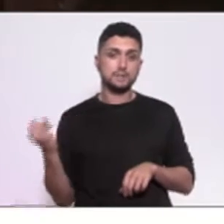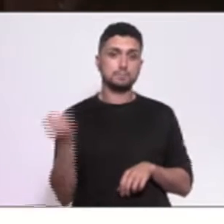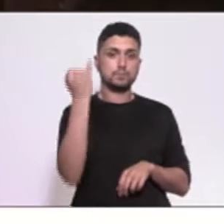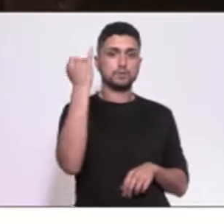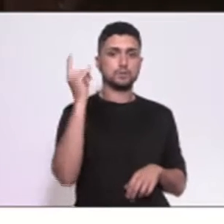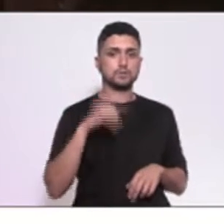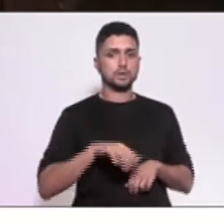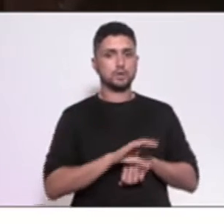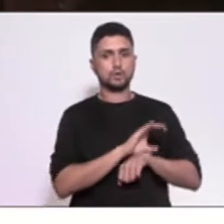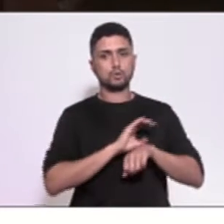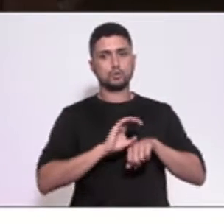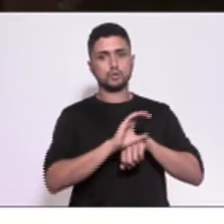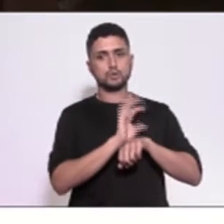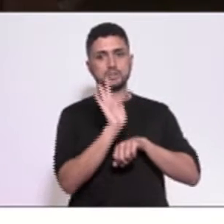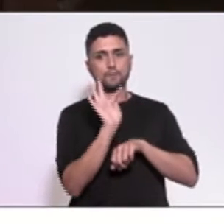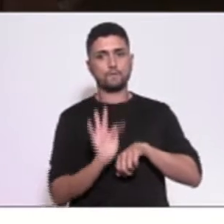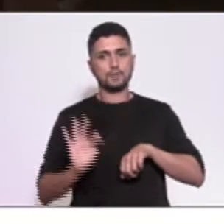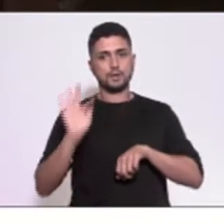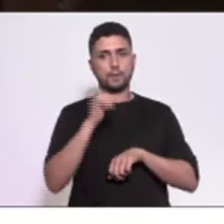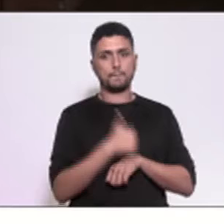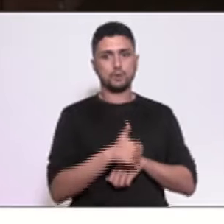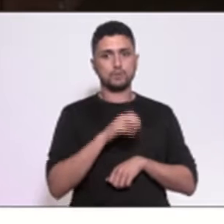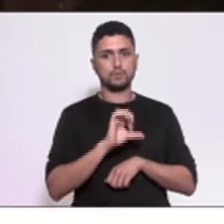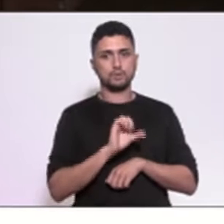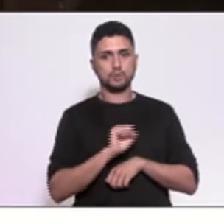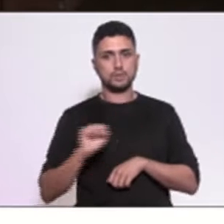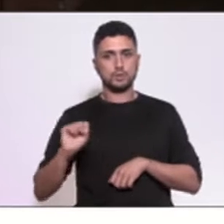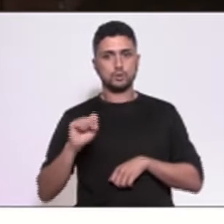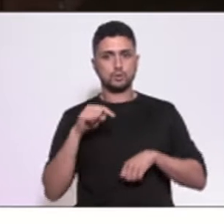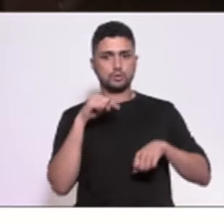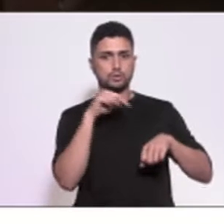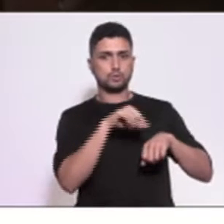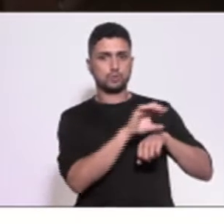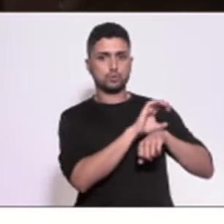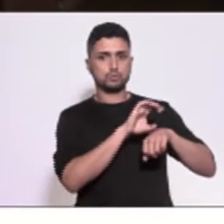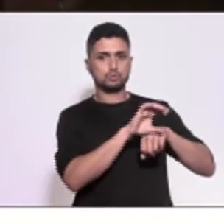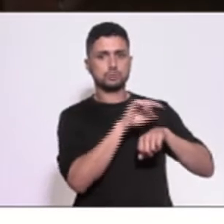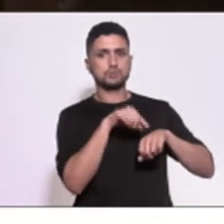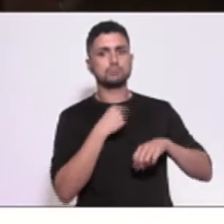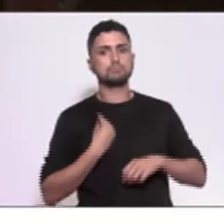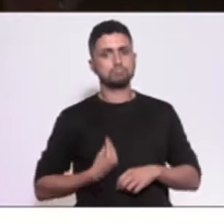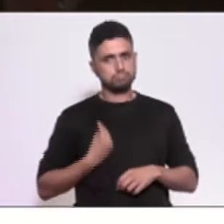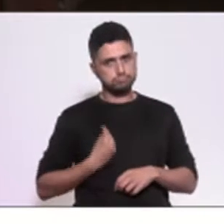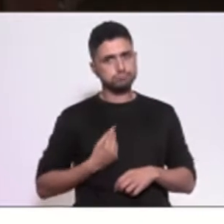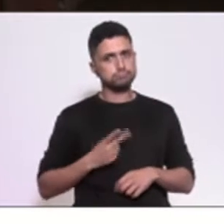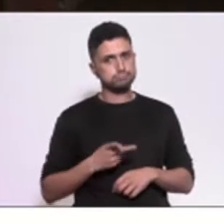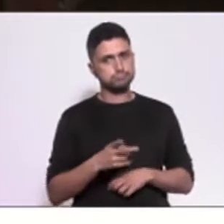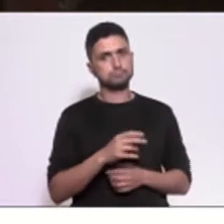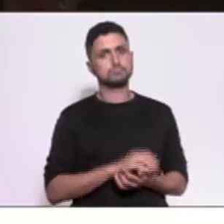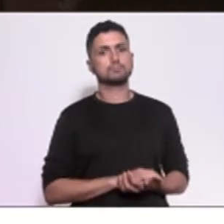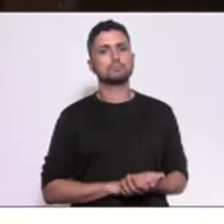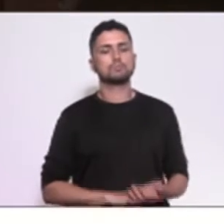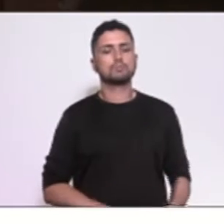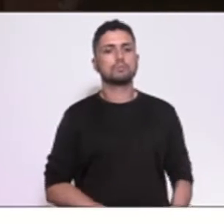a Constituição Federal de 1988, que está em vigor.